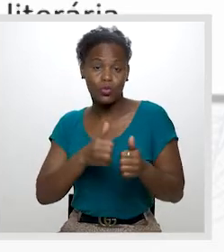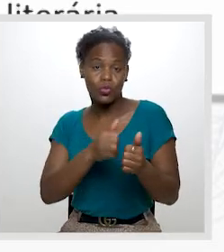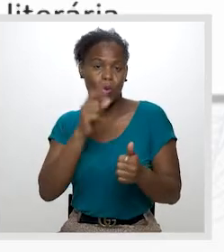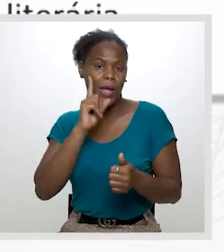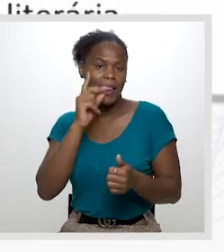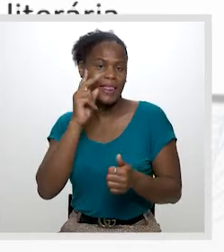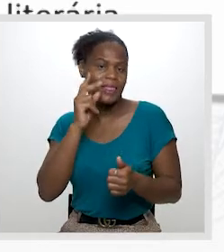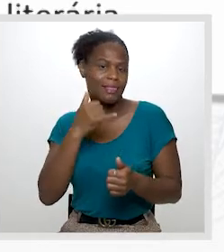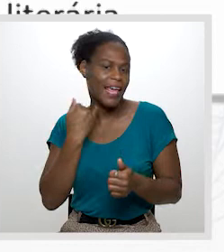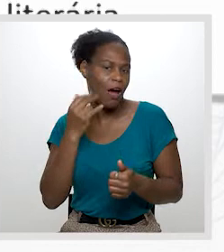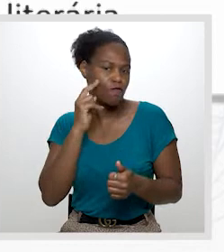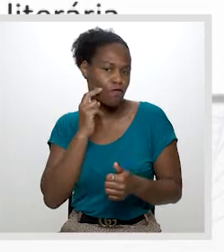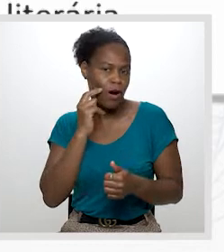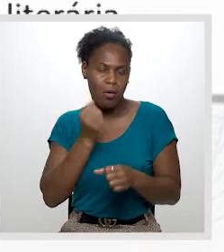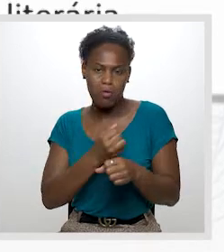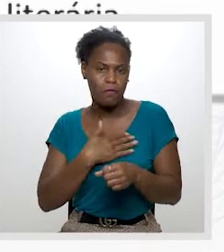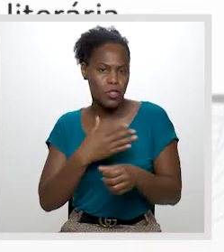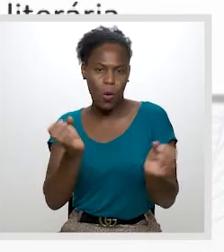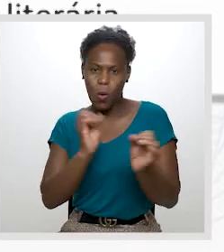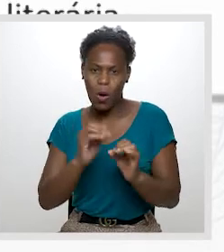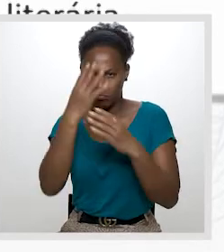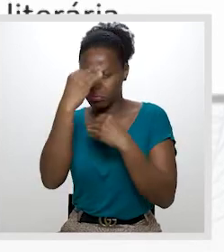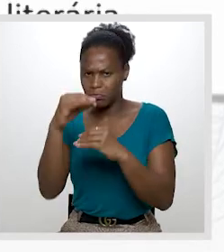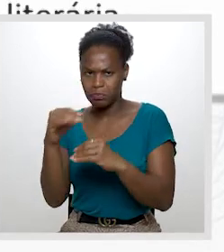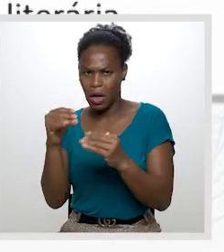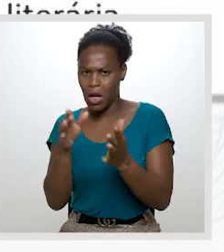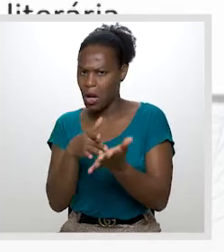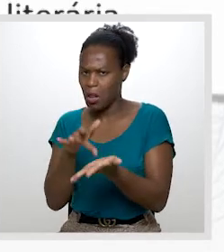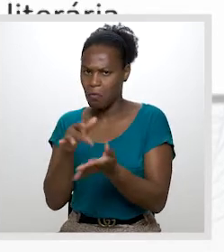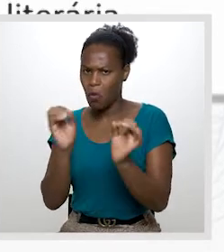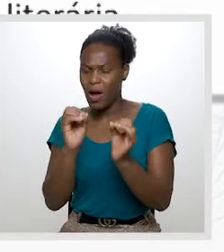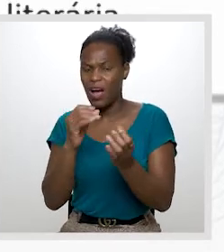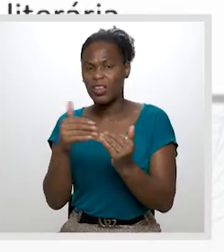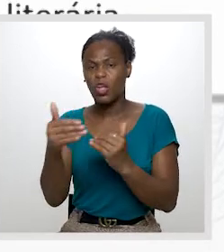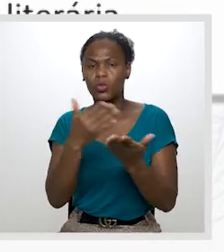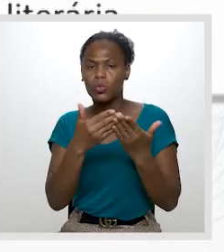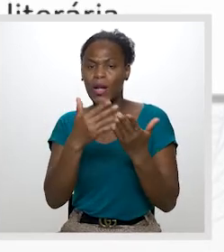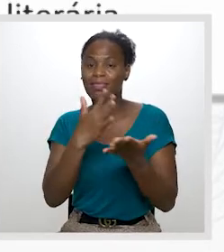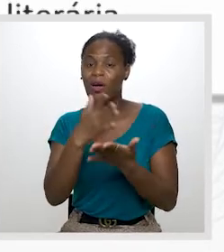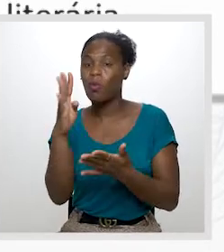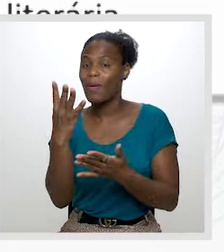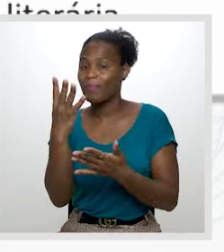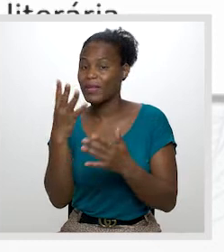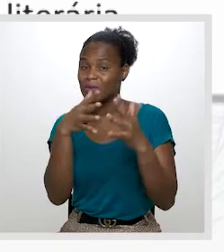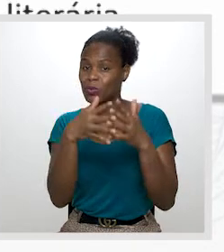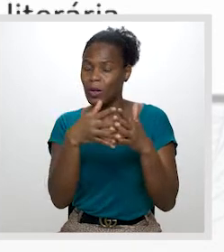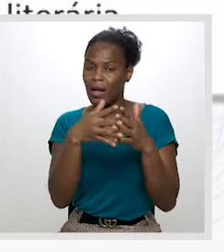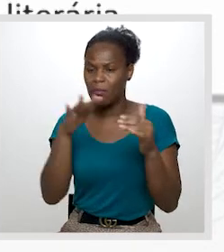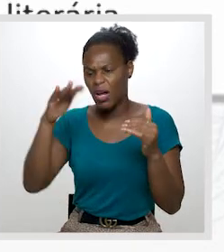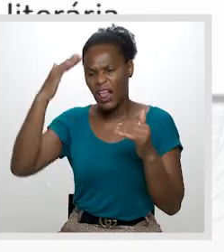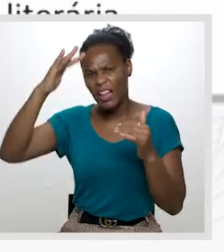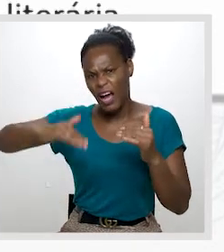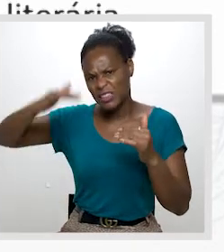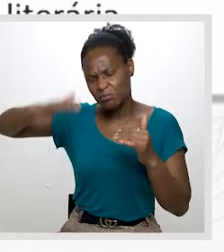com uma tia-avó. Não teve profissão nem educação literária. Para além da quarta classe, de estatura média,